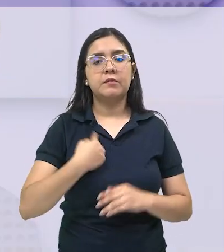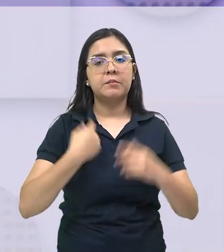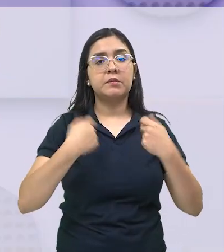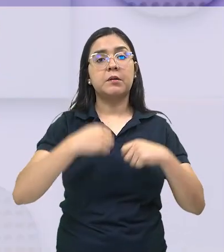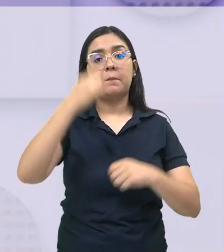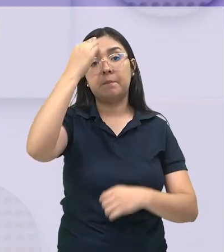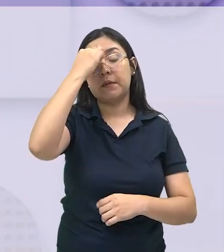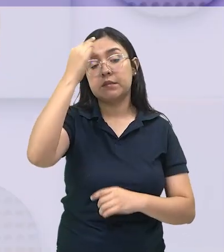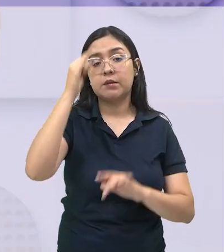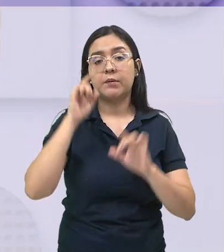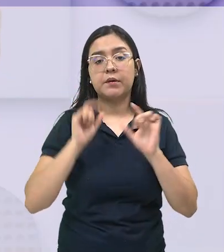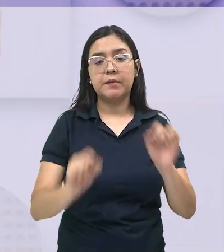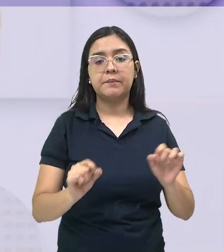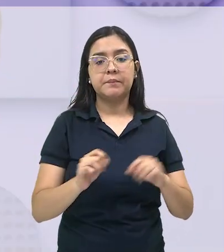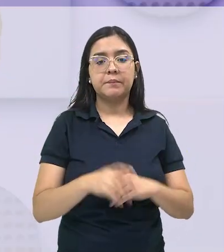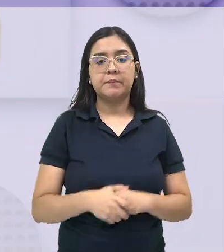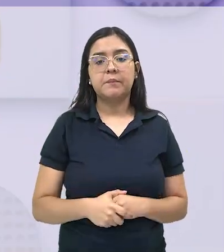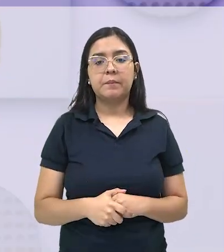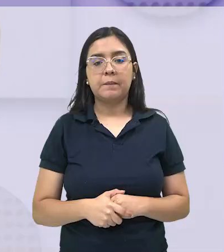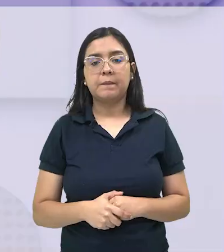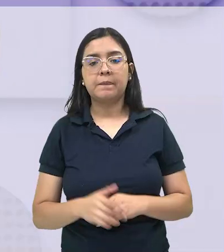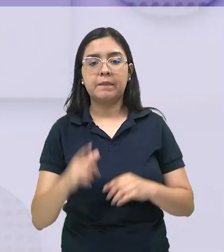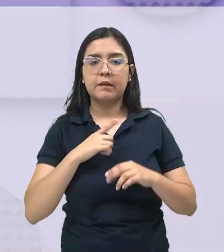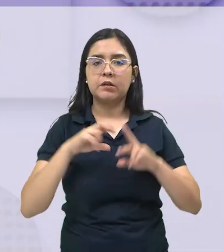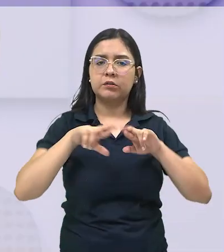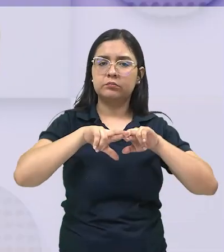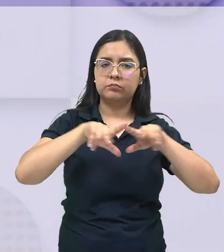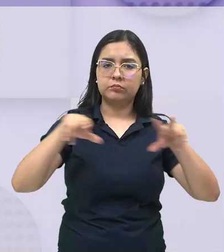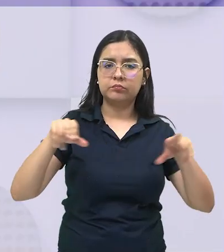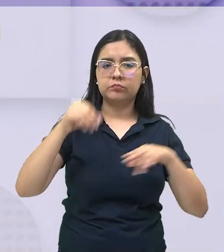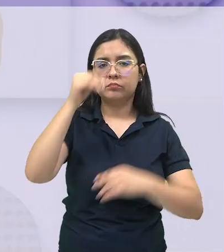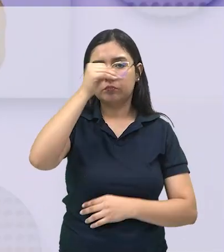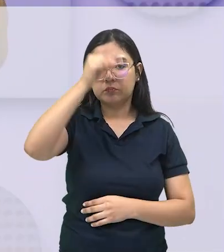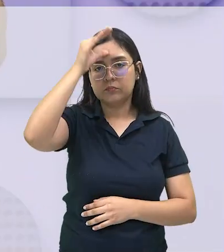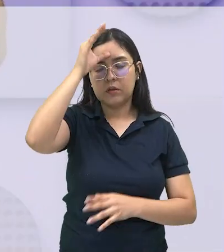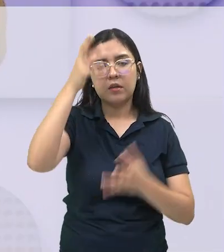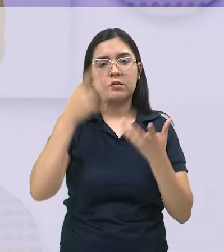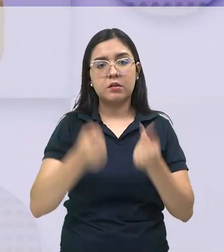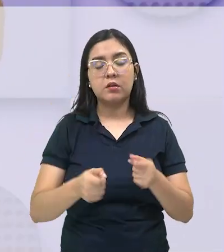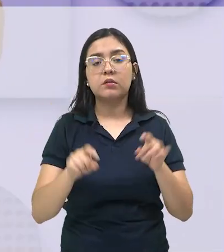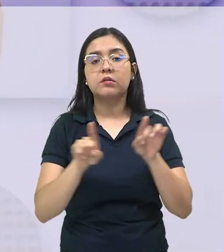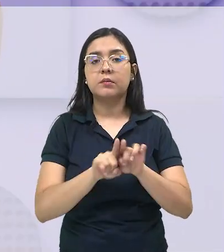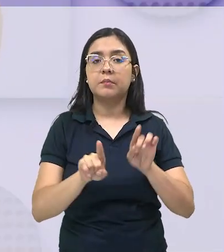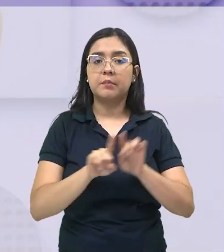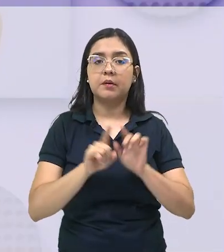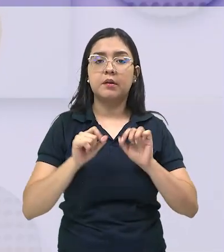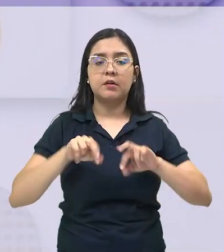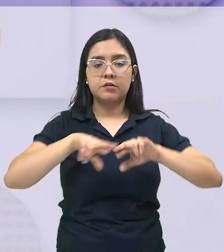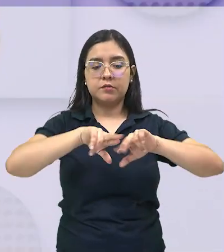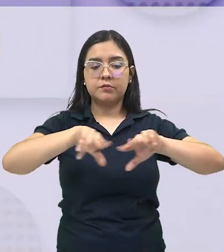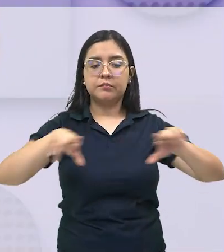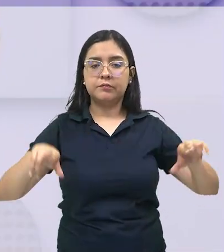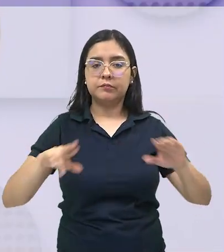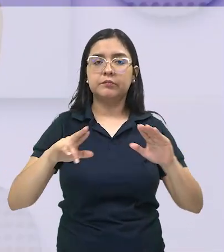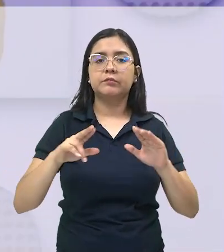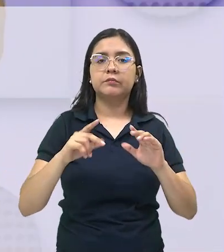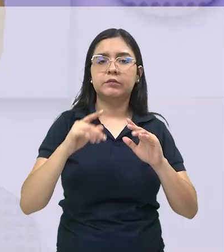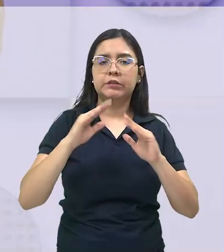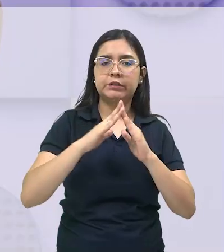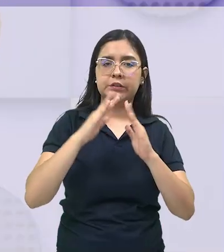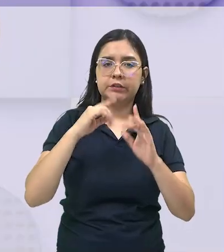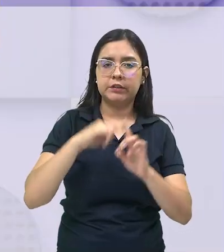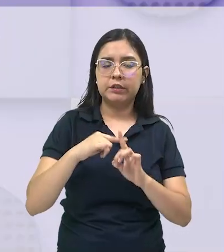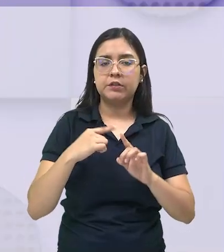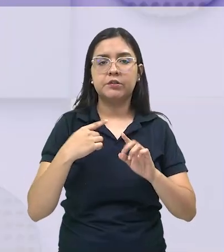pensar também na questão da abertura para a diversidade de conhecimento, na abertura para a diversidade de igrejas,